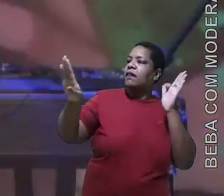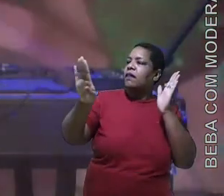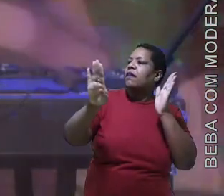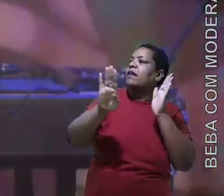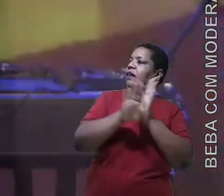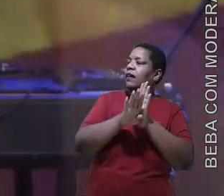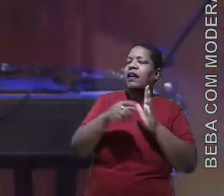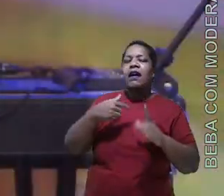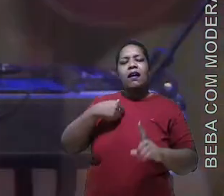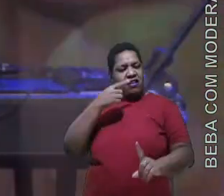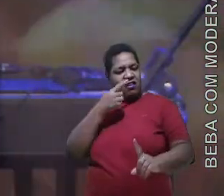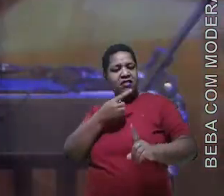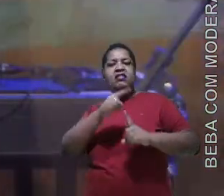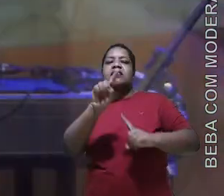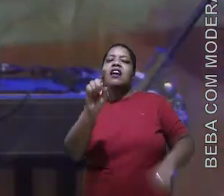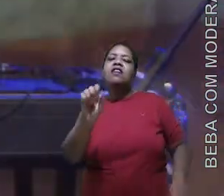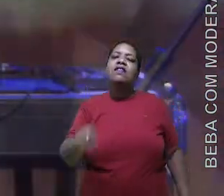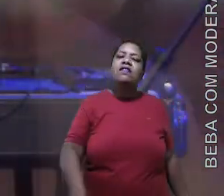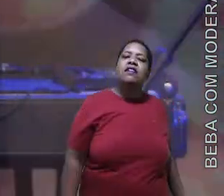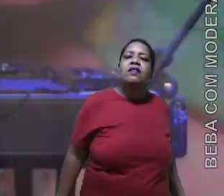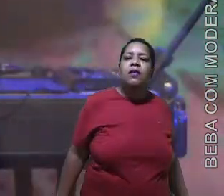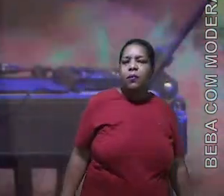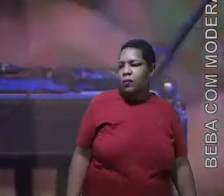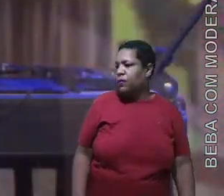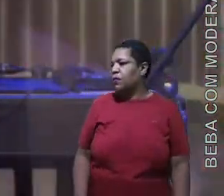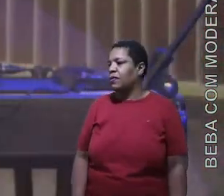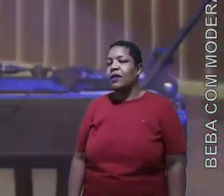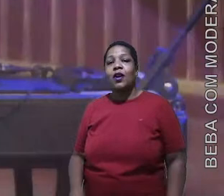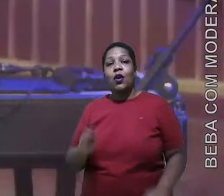já chegou já